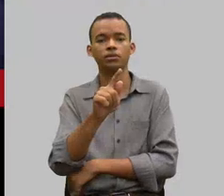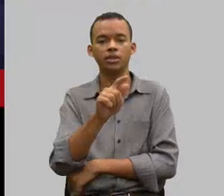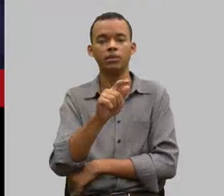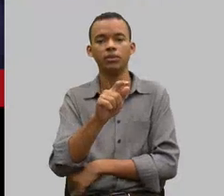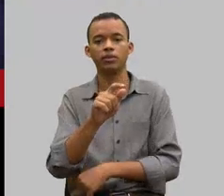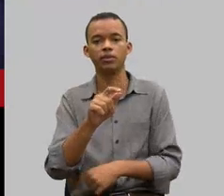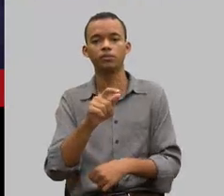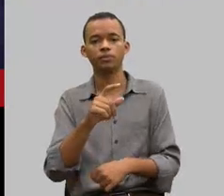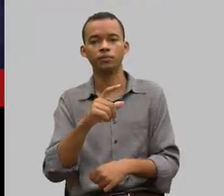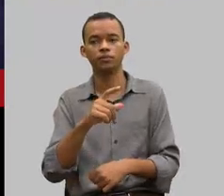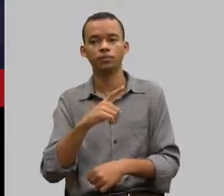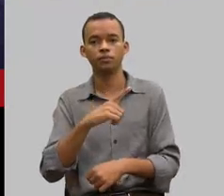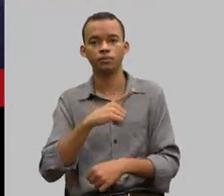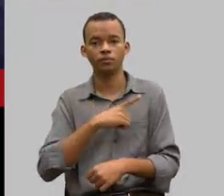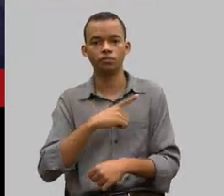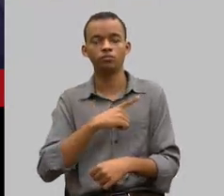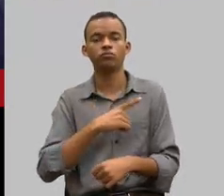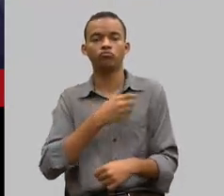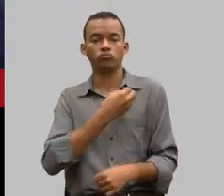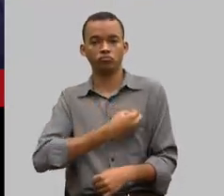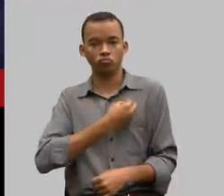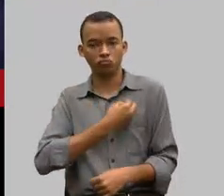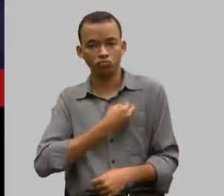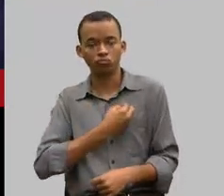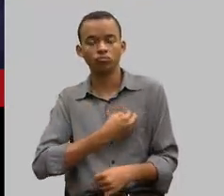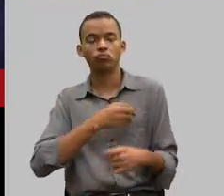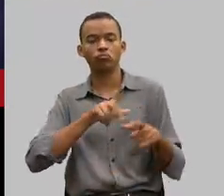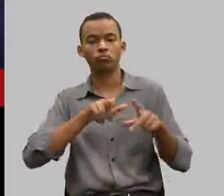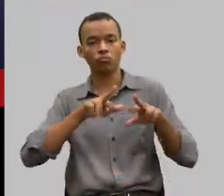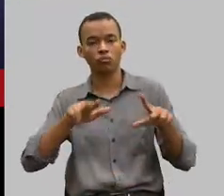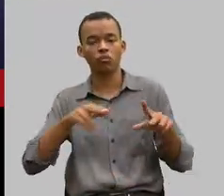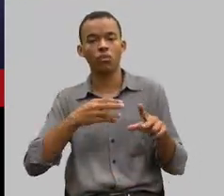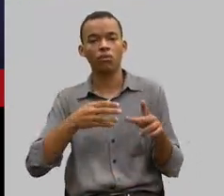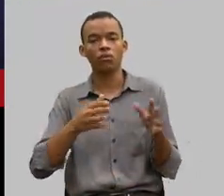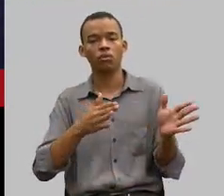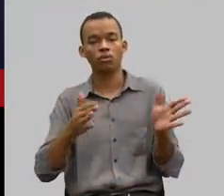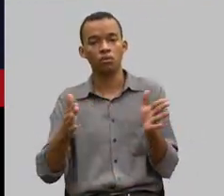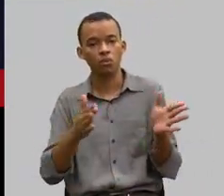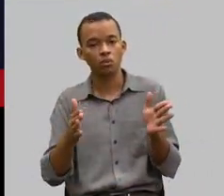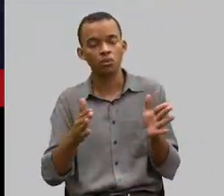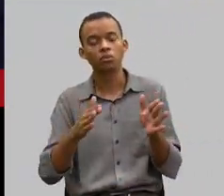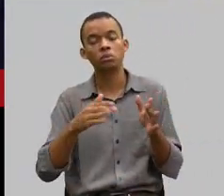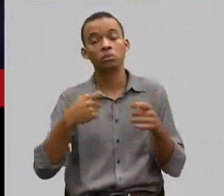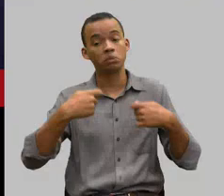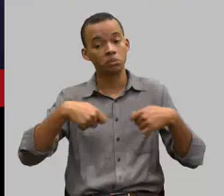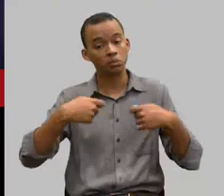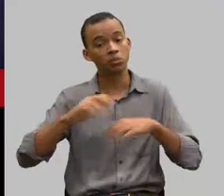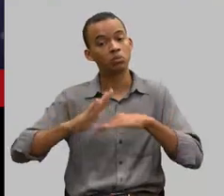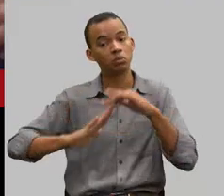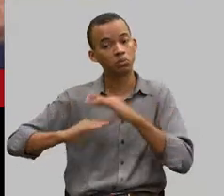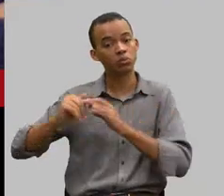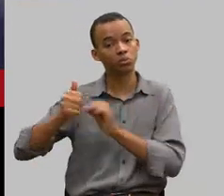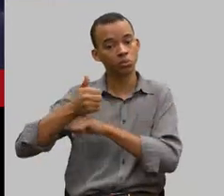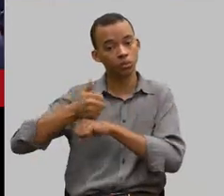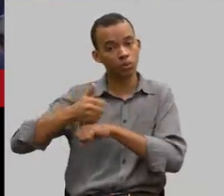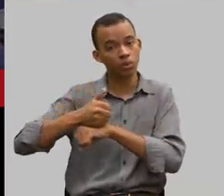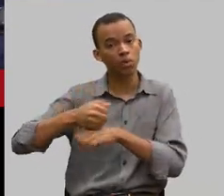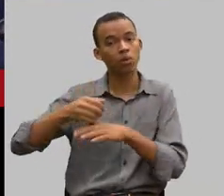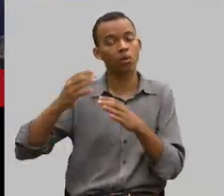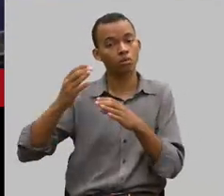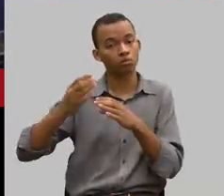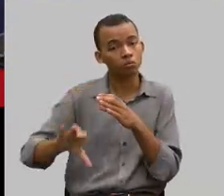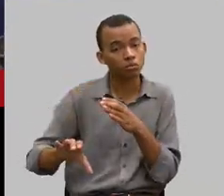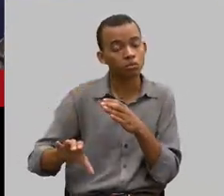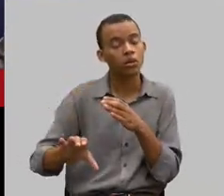ou seja são cargos existentes na carreira que deveriam hoje estar preenchidos por concurso público eh e não